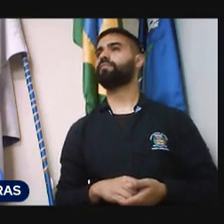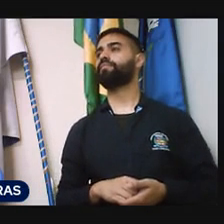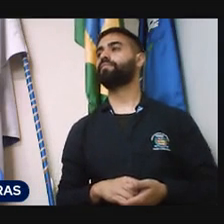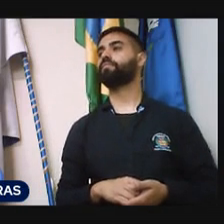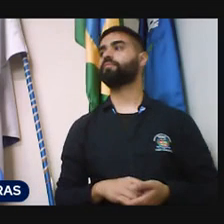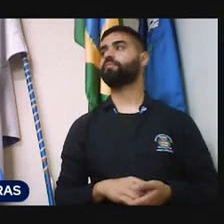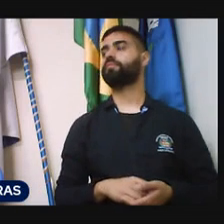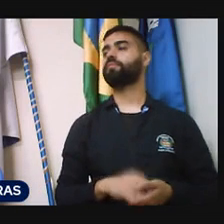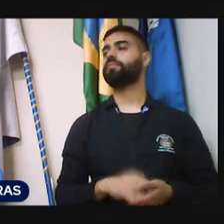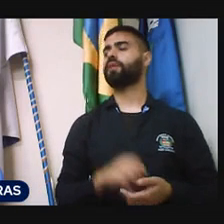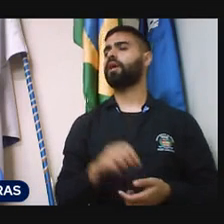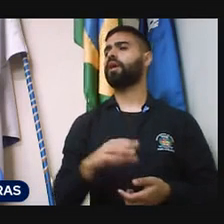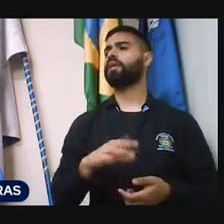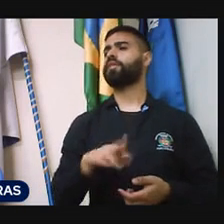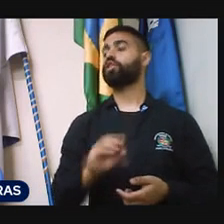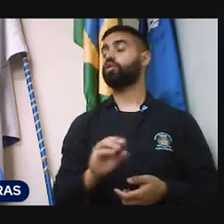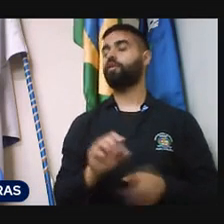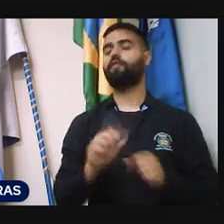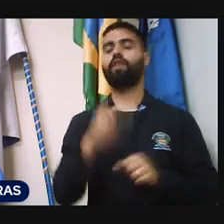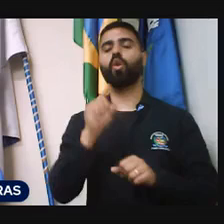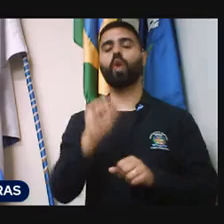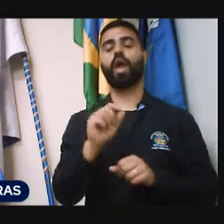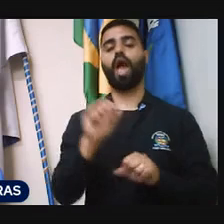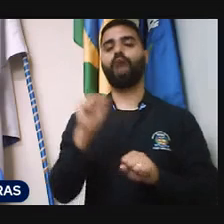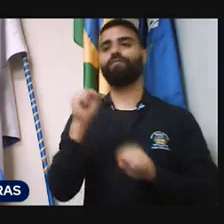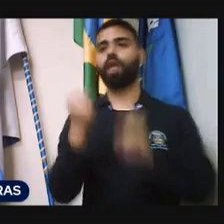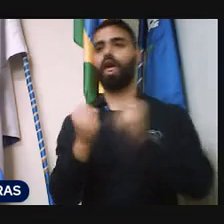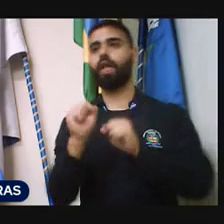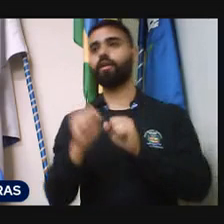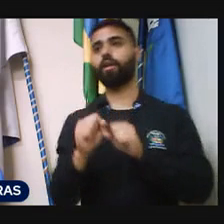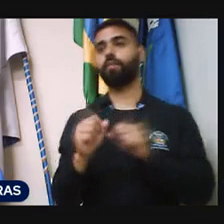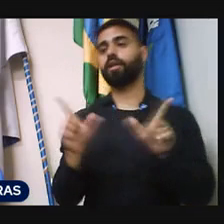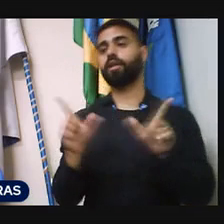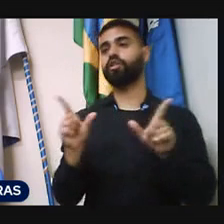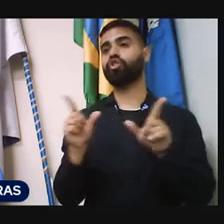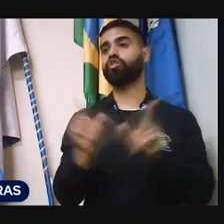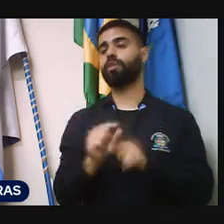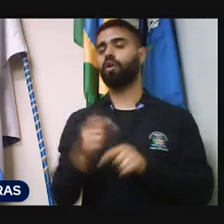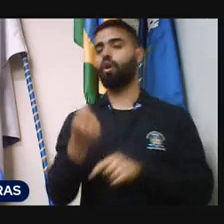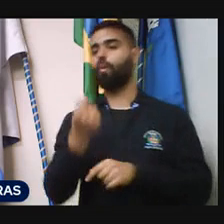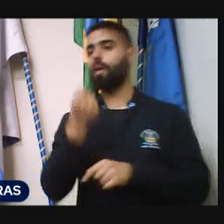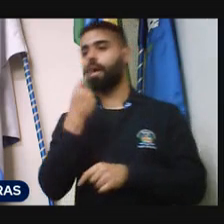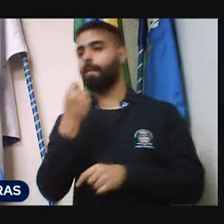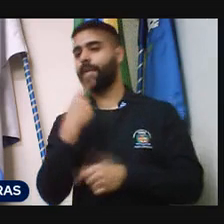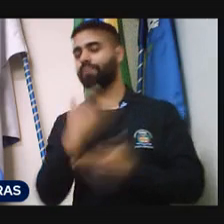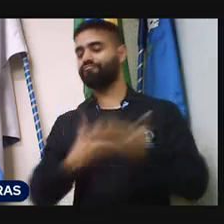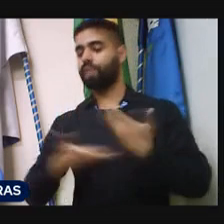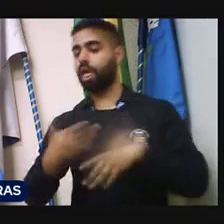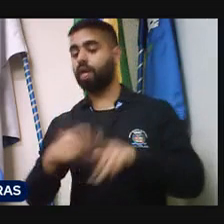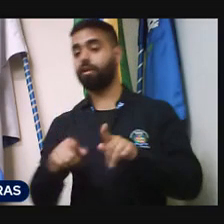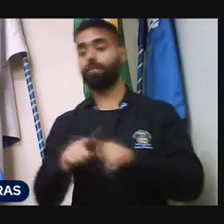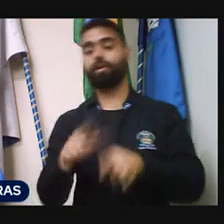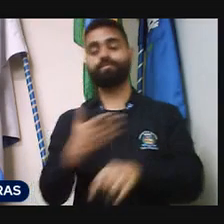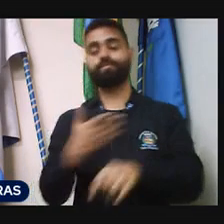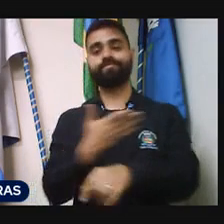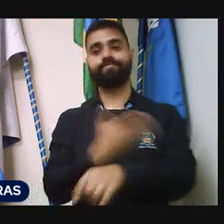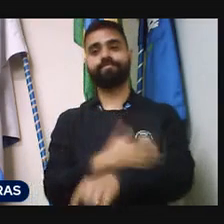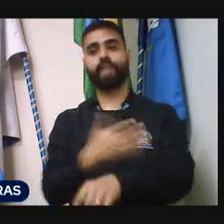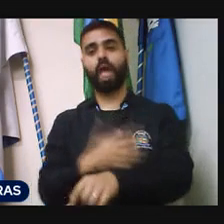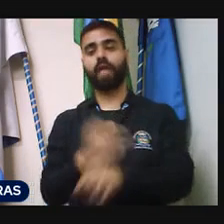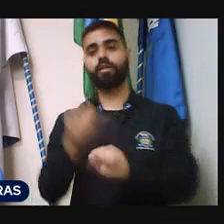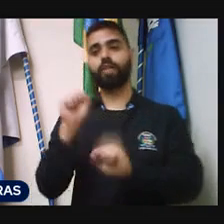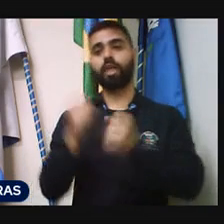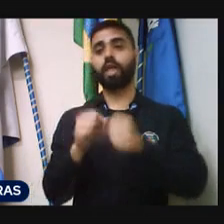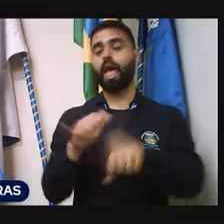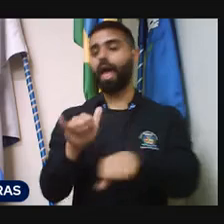Ciro winckler a atividade física para emprestar a menor necessidade de medicamentos e internações a prática de atividade física